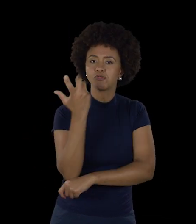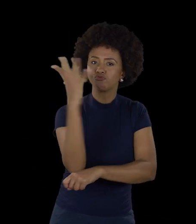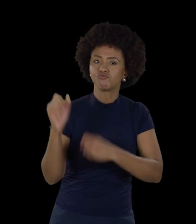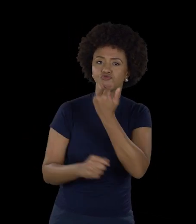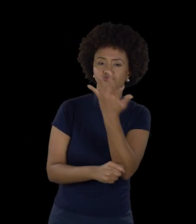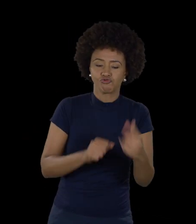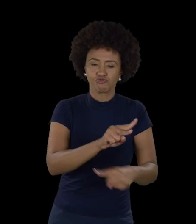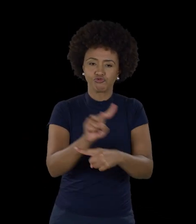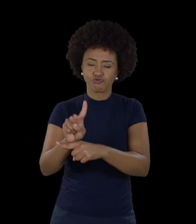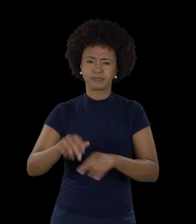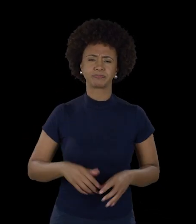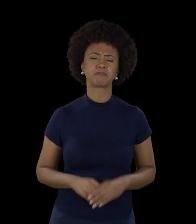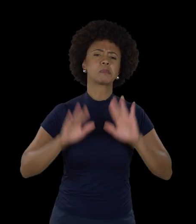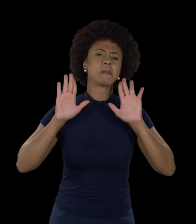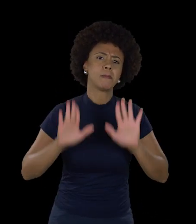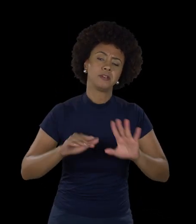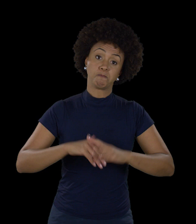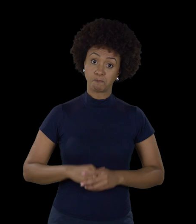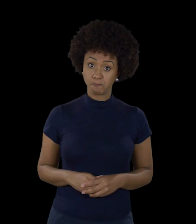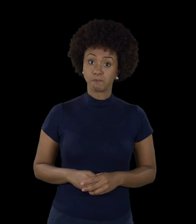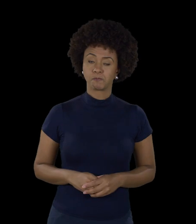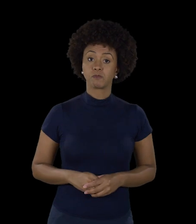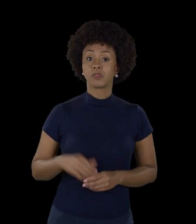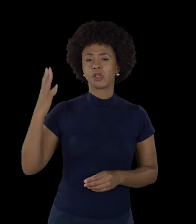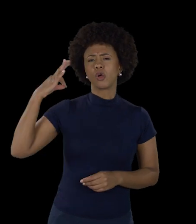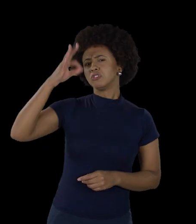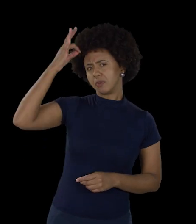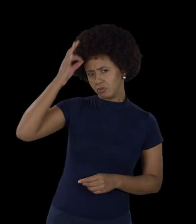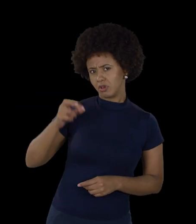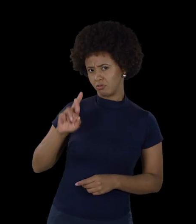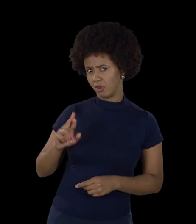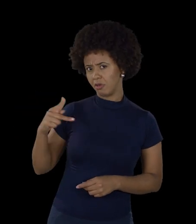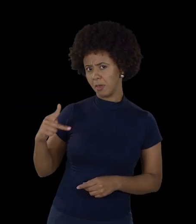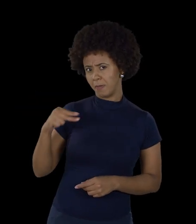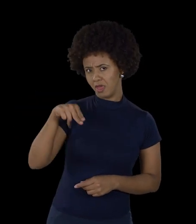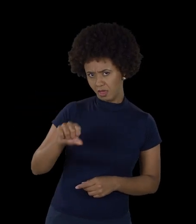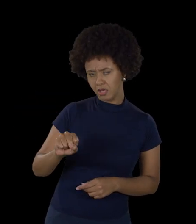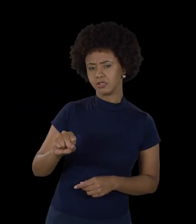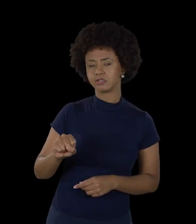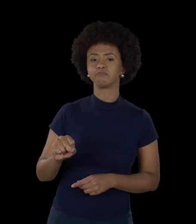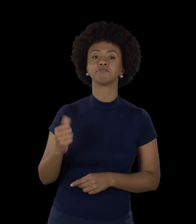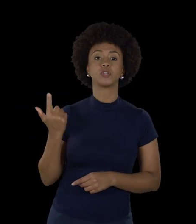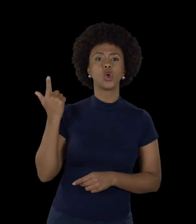Para dar conta da tarefa de proteção que o Espírito Santo nos oferece por meio das RPPNs,